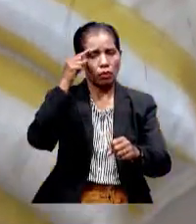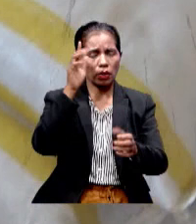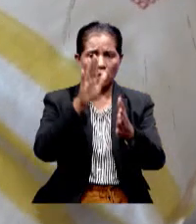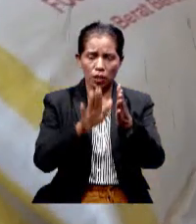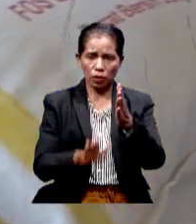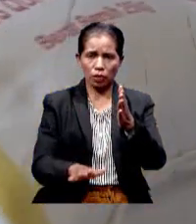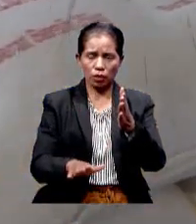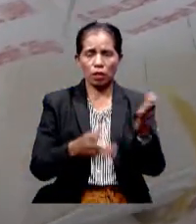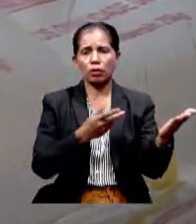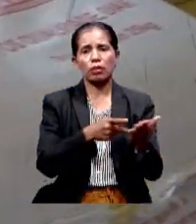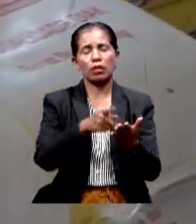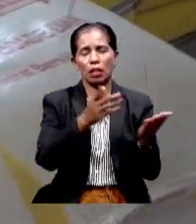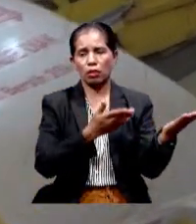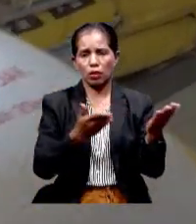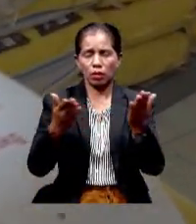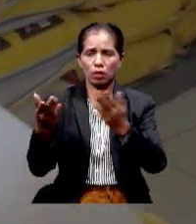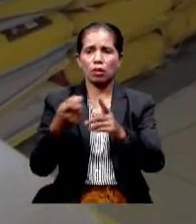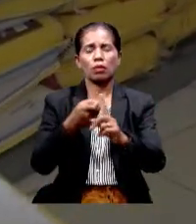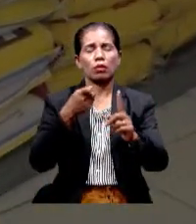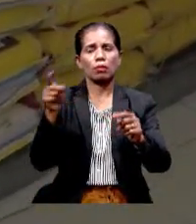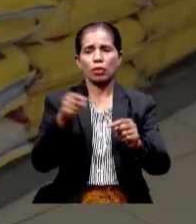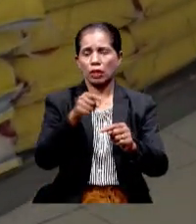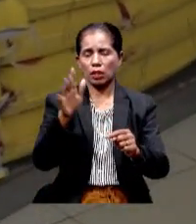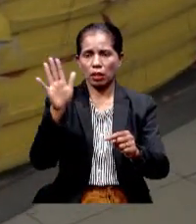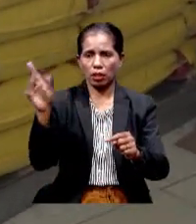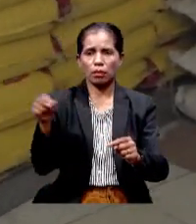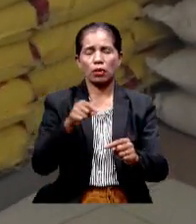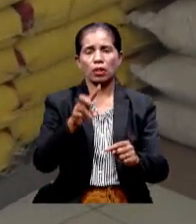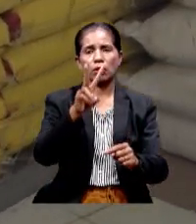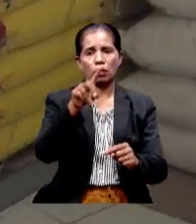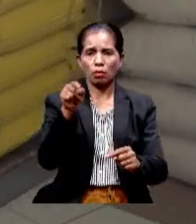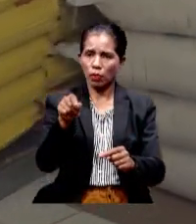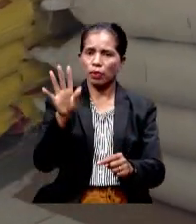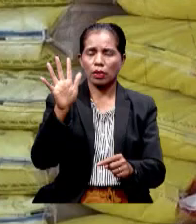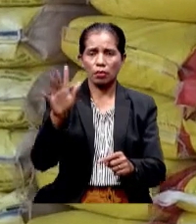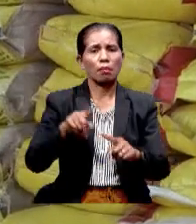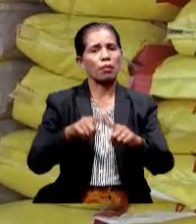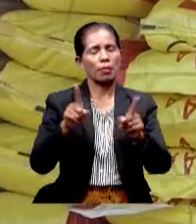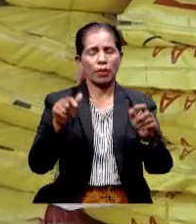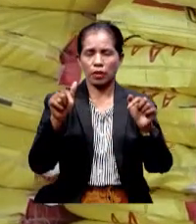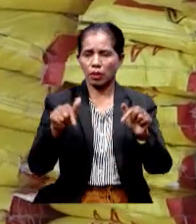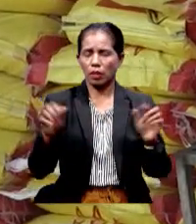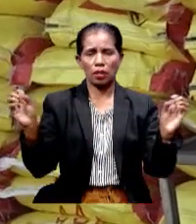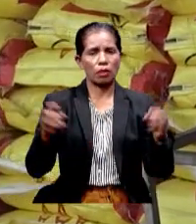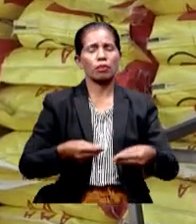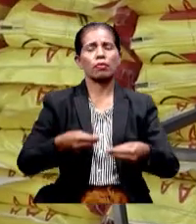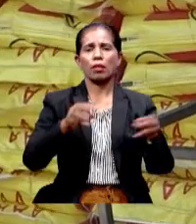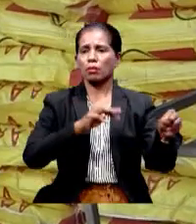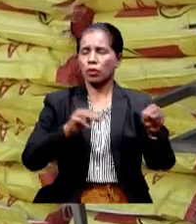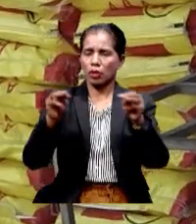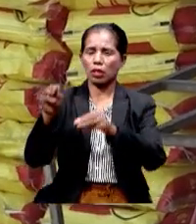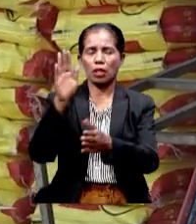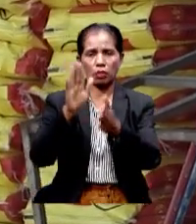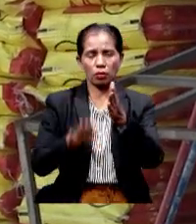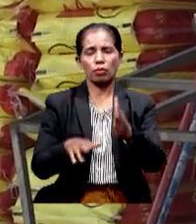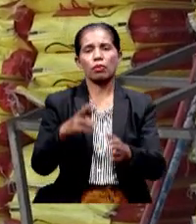ricas taxa importação, o 100% lima, ba porcento rua ponto lima, mas be idanel la fo mudança rode reduz folem